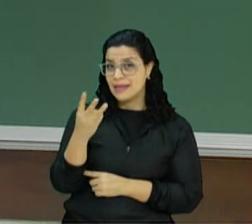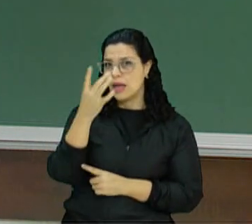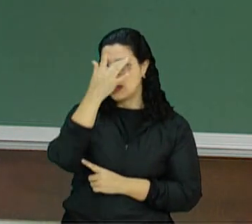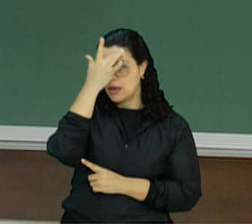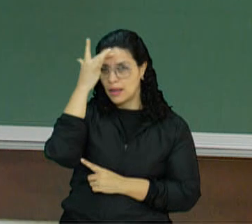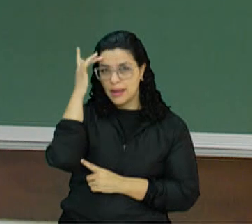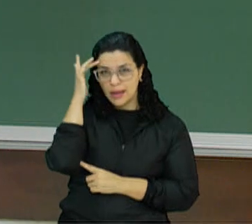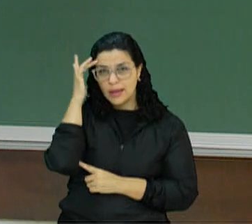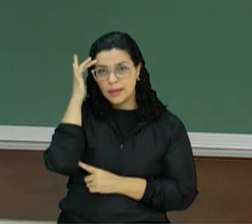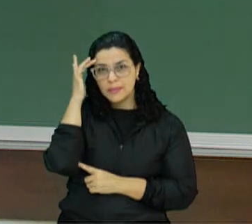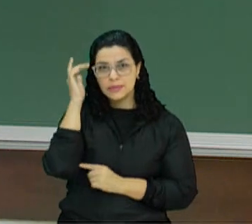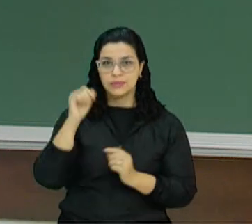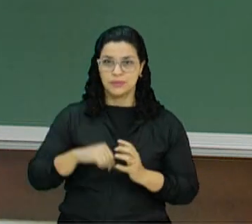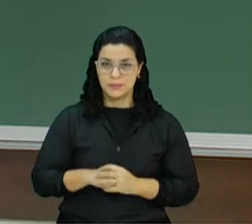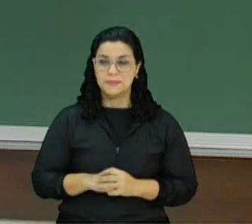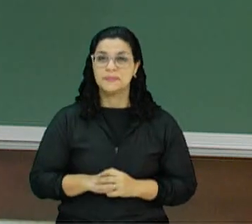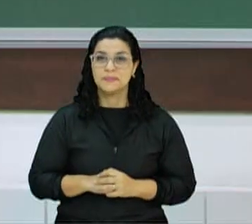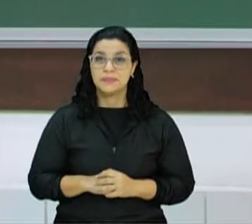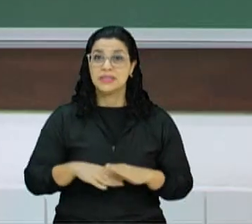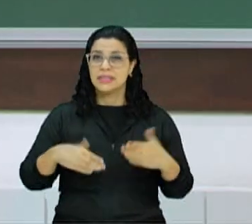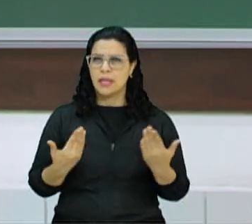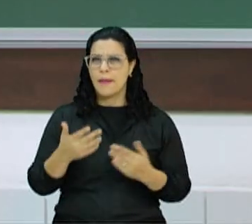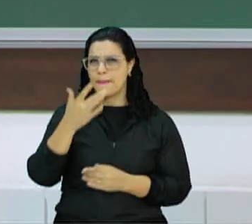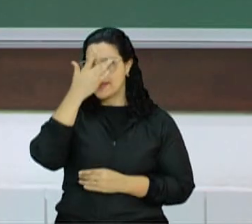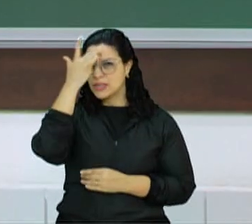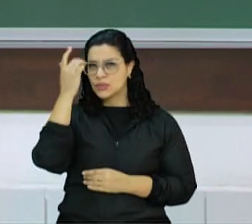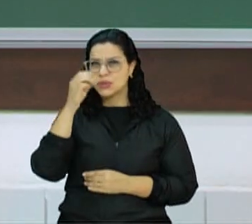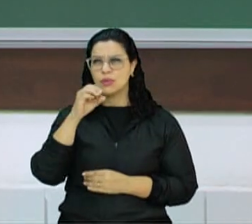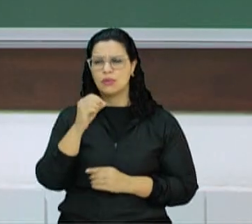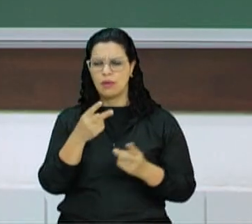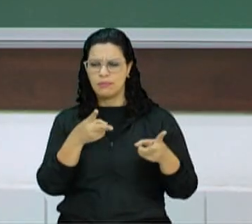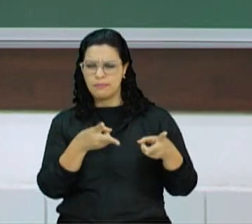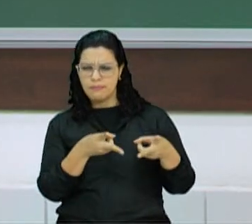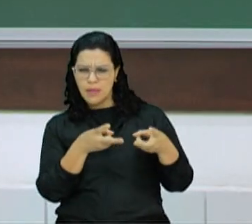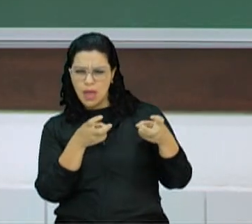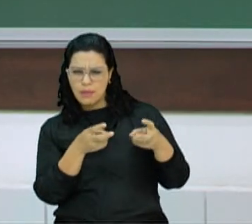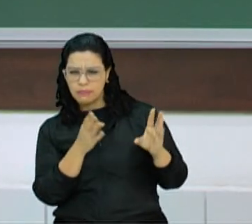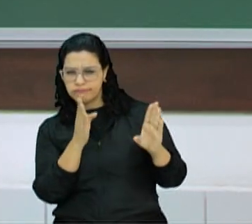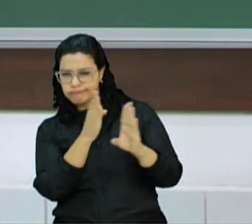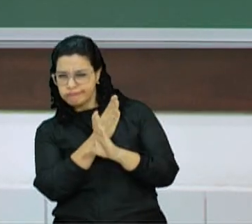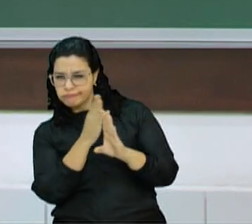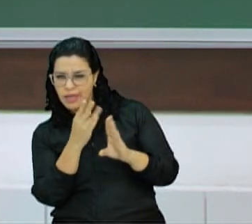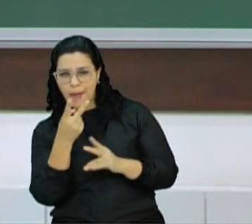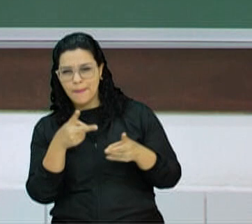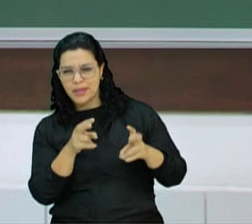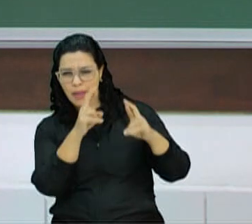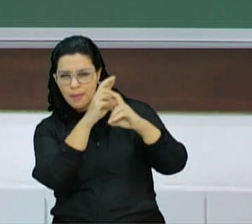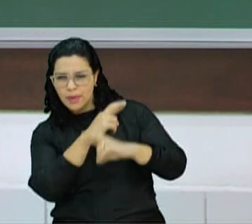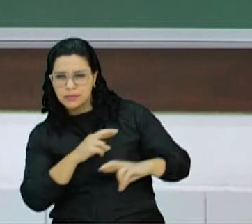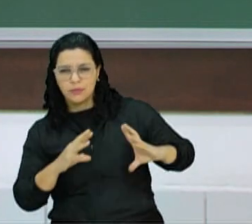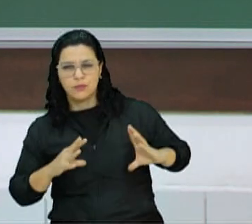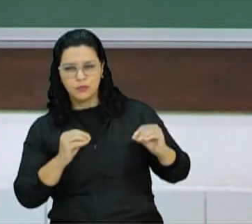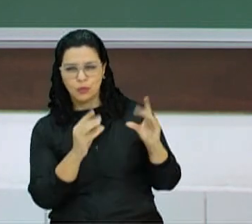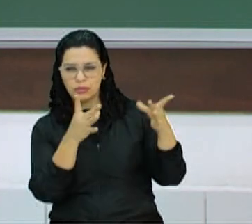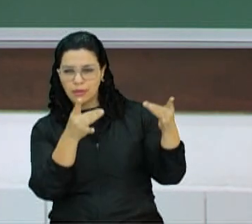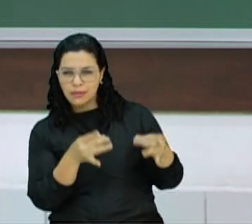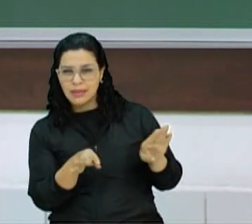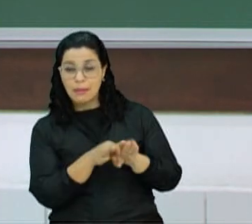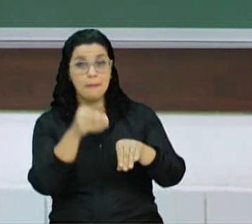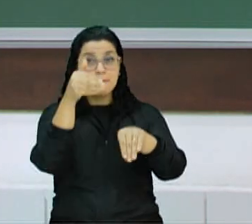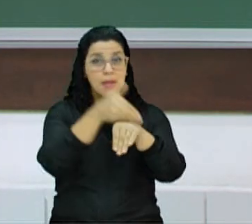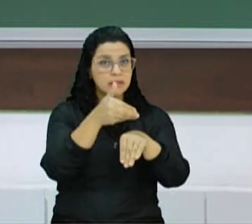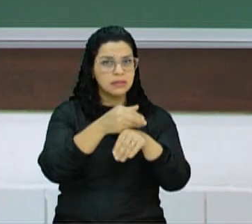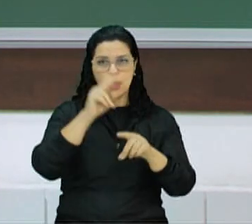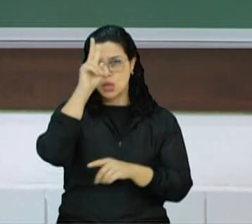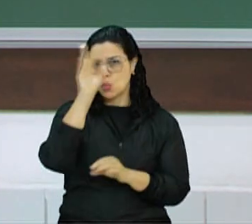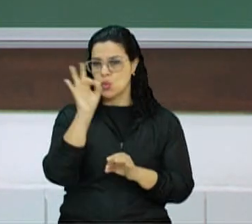ele é narrado em terceira pessoa, com o narrador observador. É aquilo que observa tudo, mas ele não participa